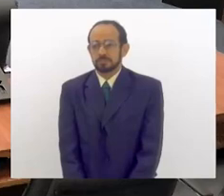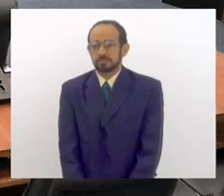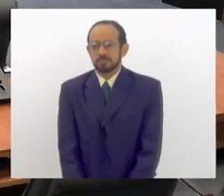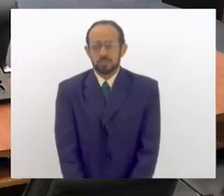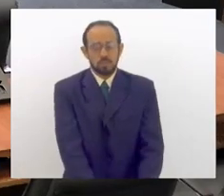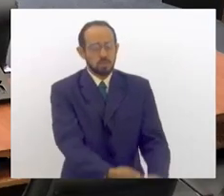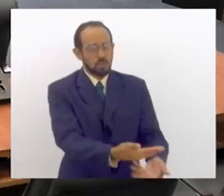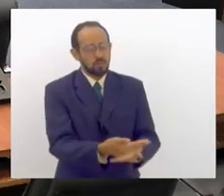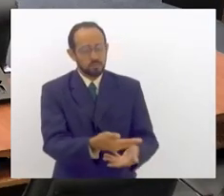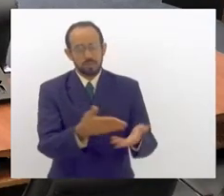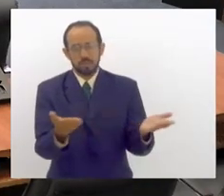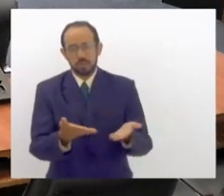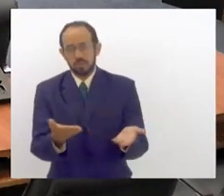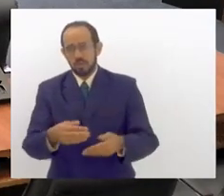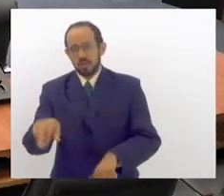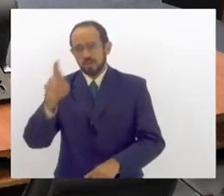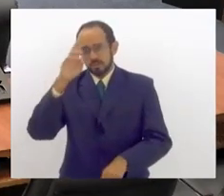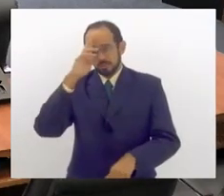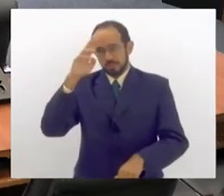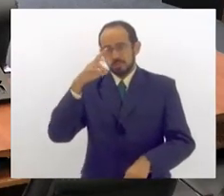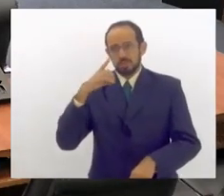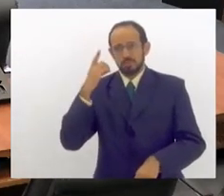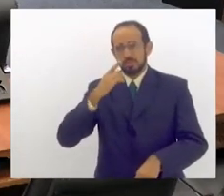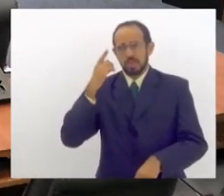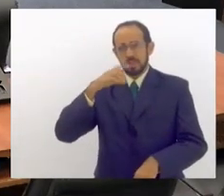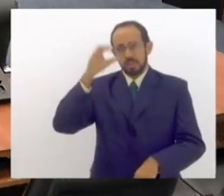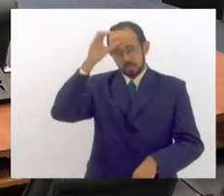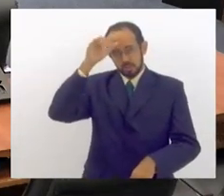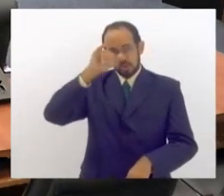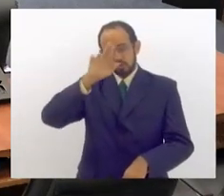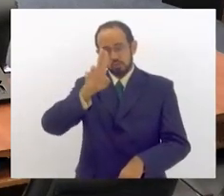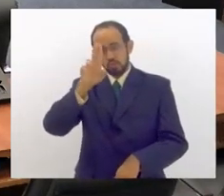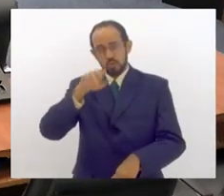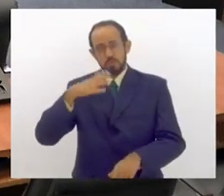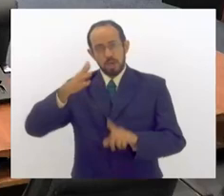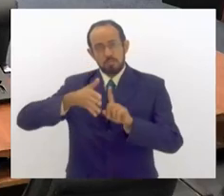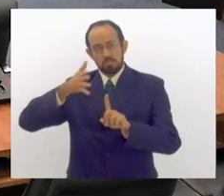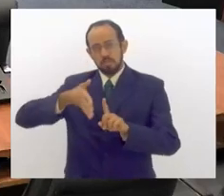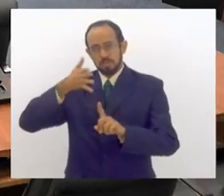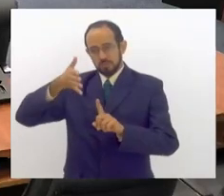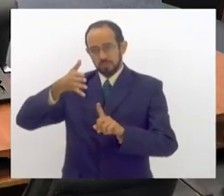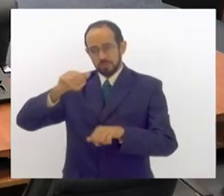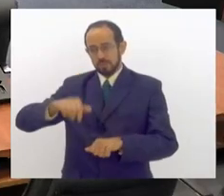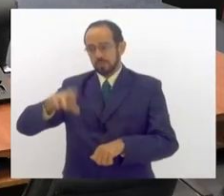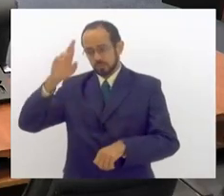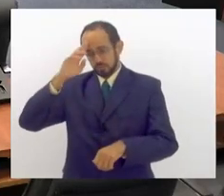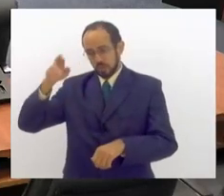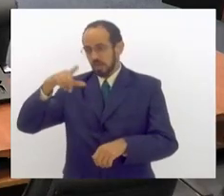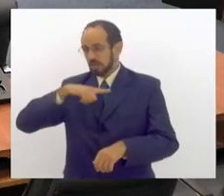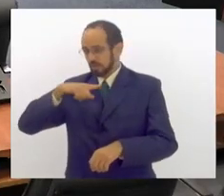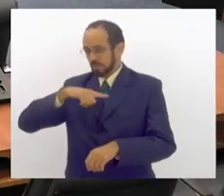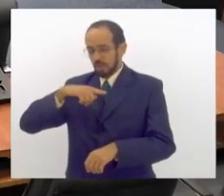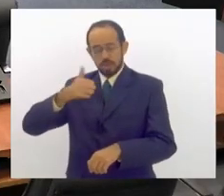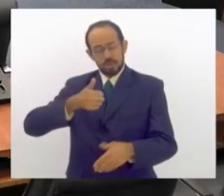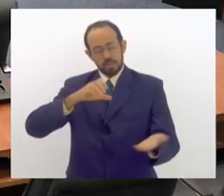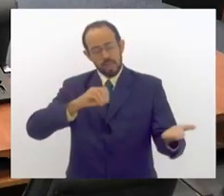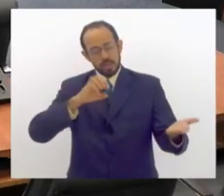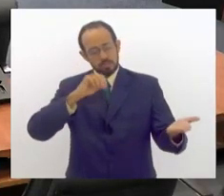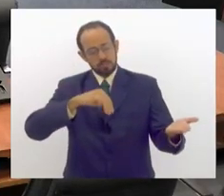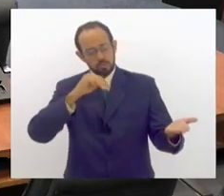Convido agora a excelentíssima deputada Tia Ju para fazer o uso da fala. A senhora dispõe de 10